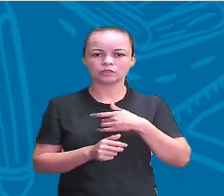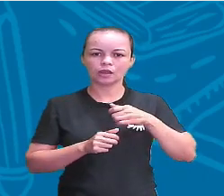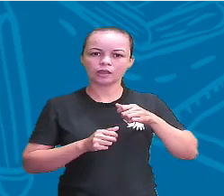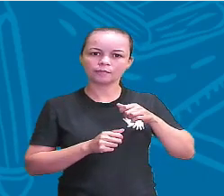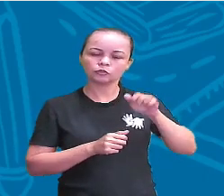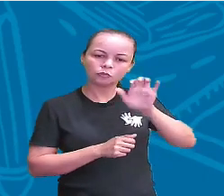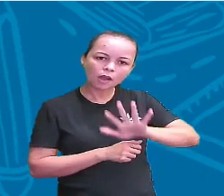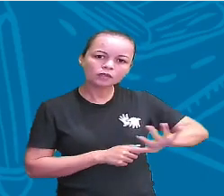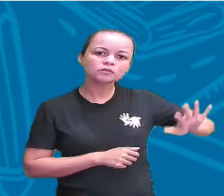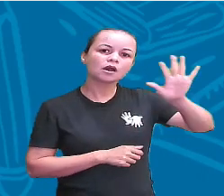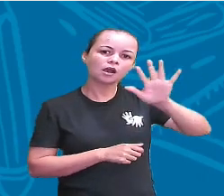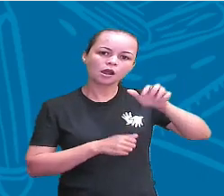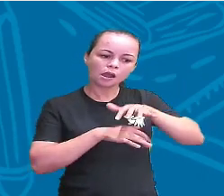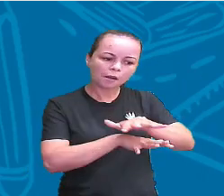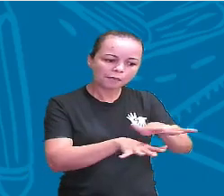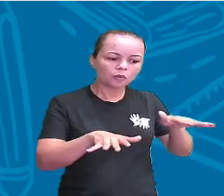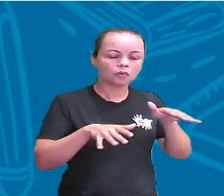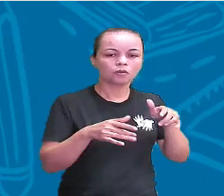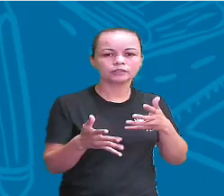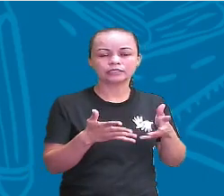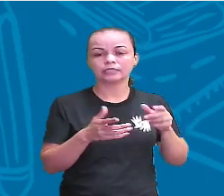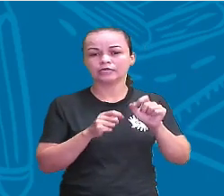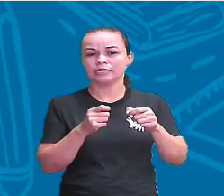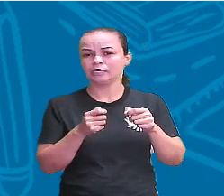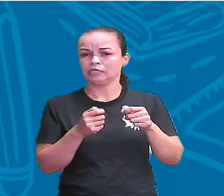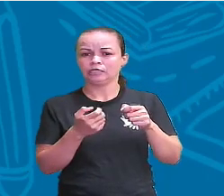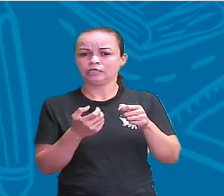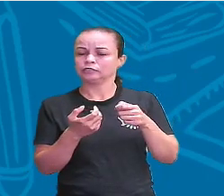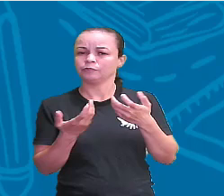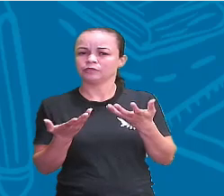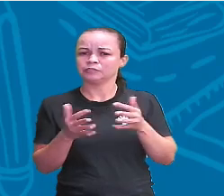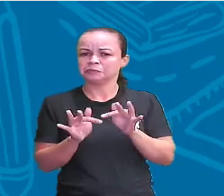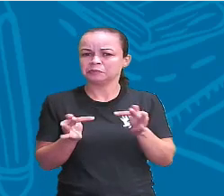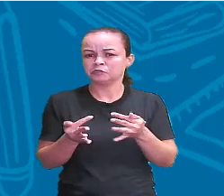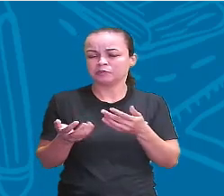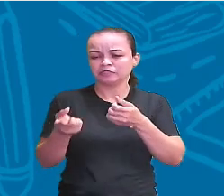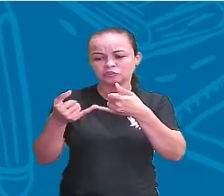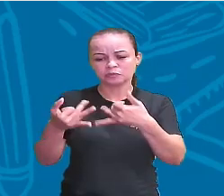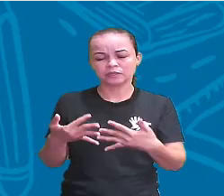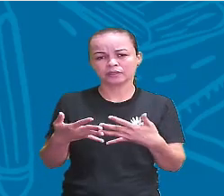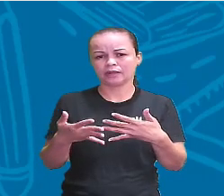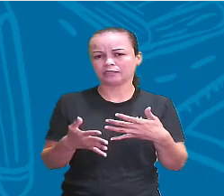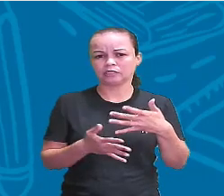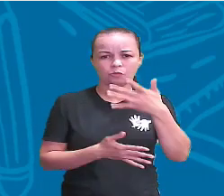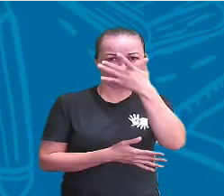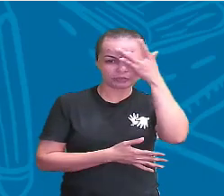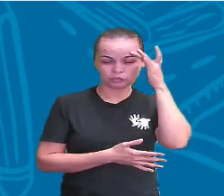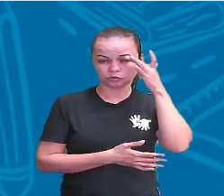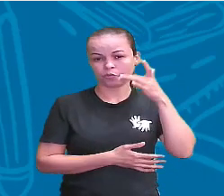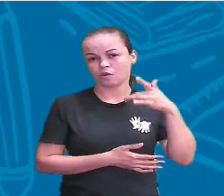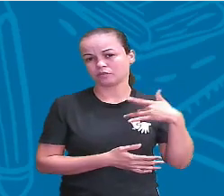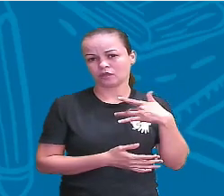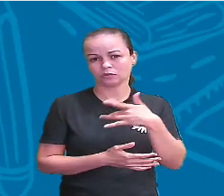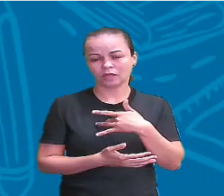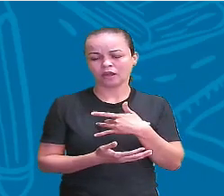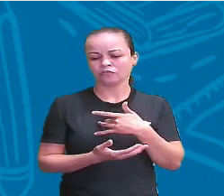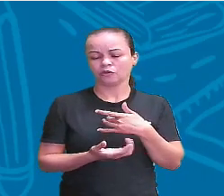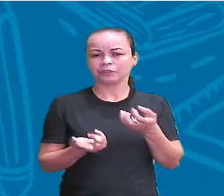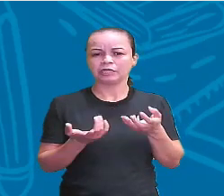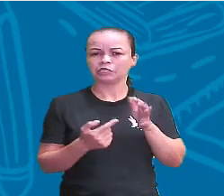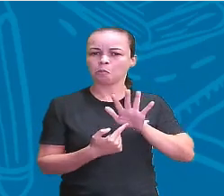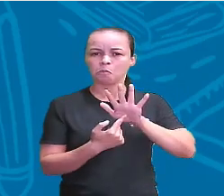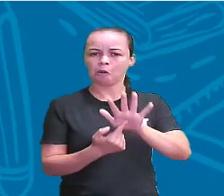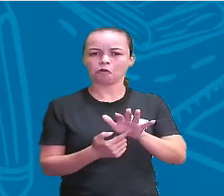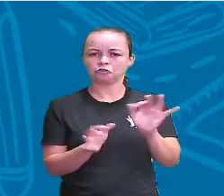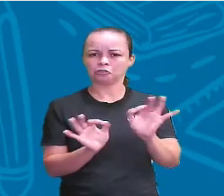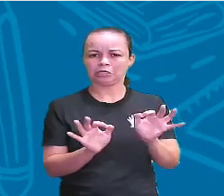amplo, né, do que apenas simplesmente dizermos que uma pessoa que tem saúde, uma pessoa saudável, é uma pessoa que não apresenta